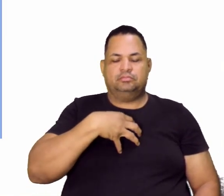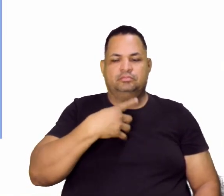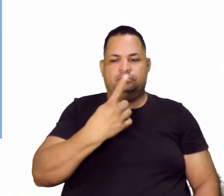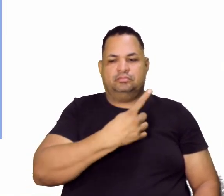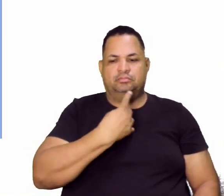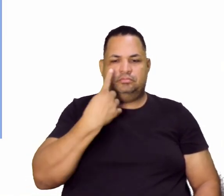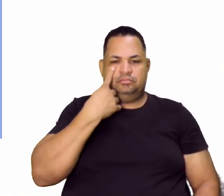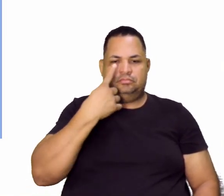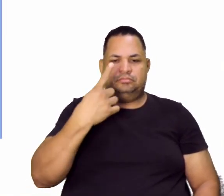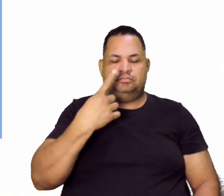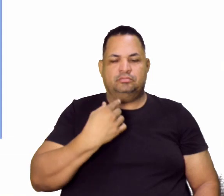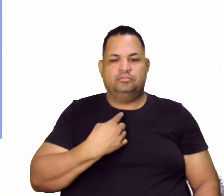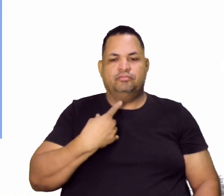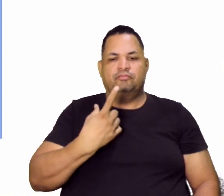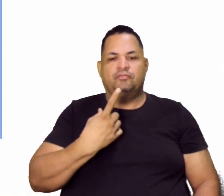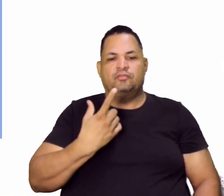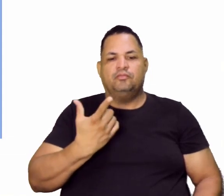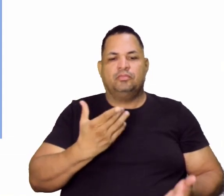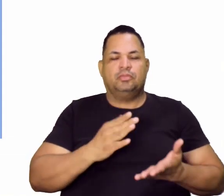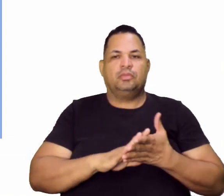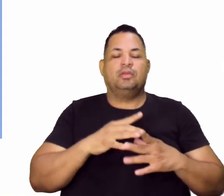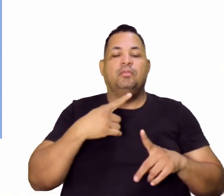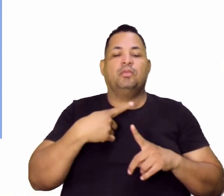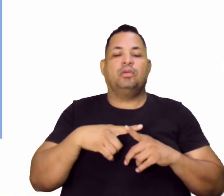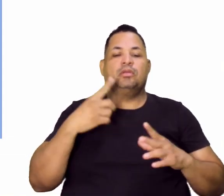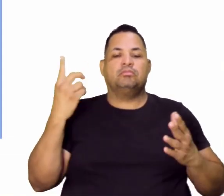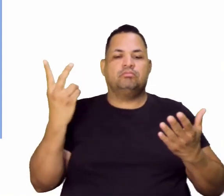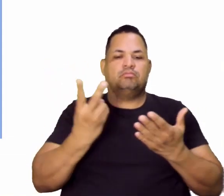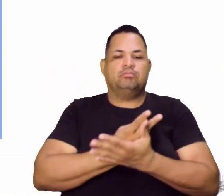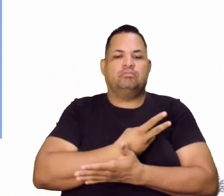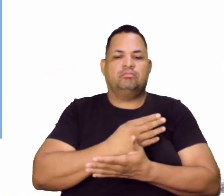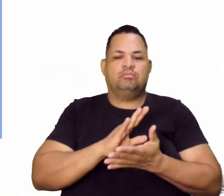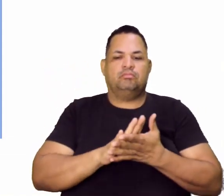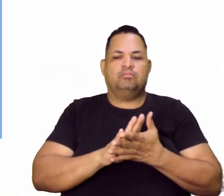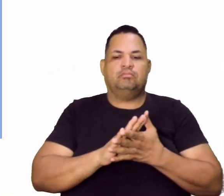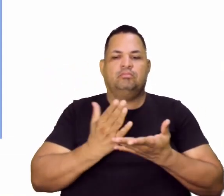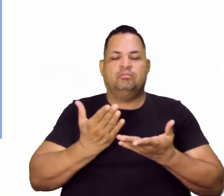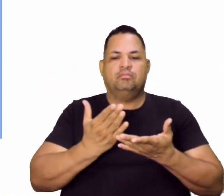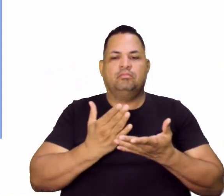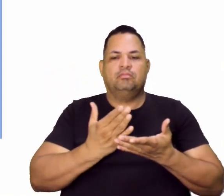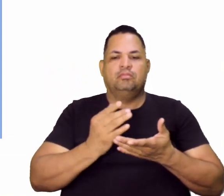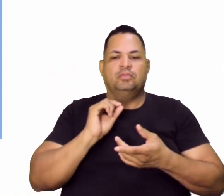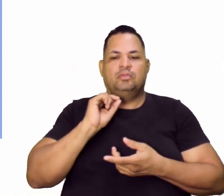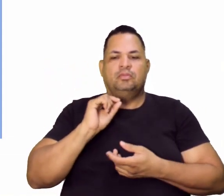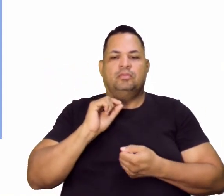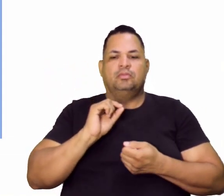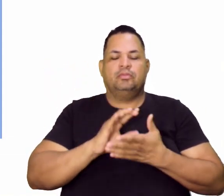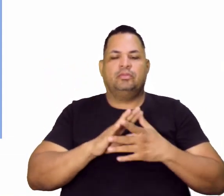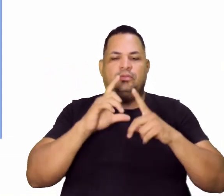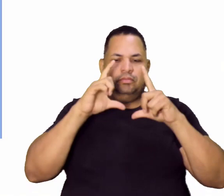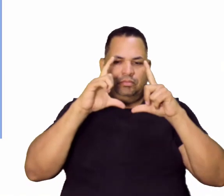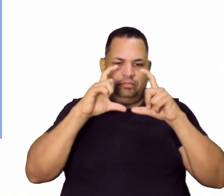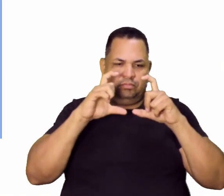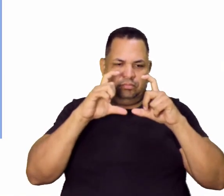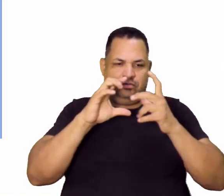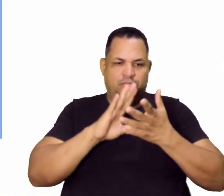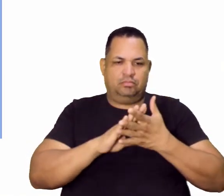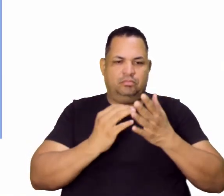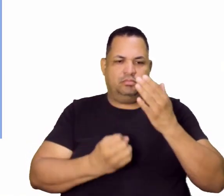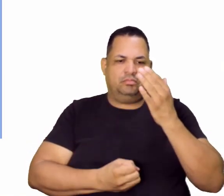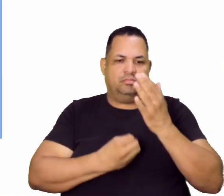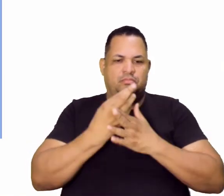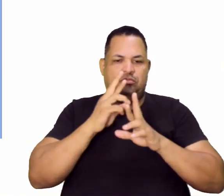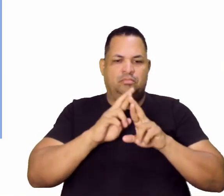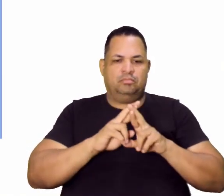né? Ver a foto, identificar seu motivo e aquilo que foi fotografado. Aí surge